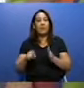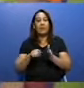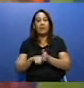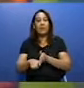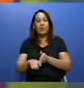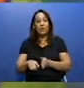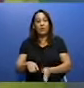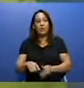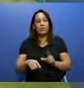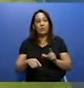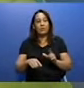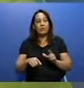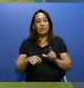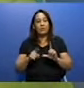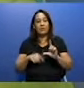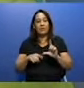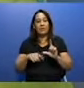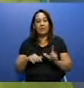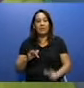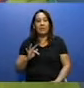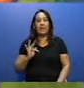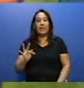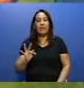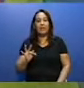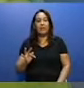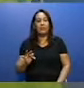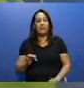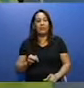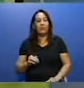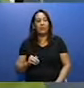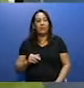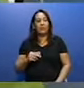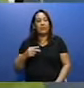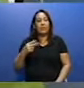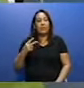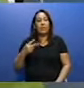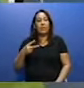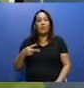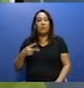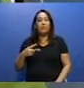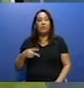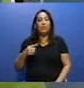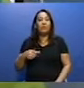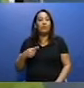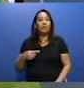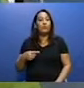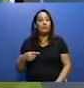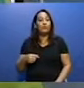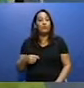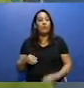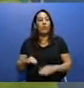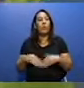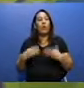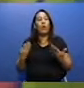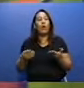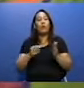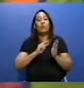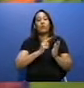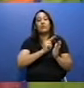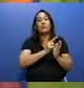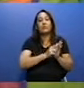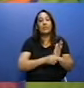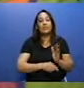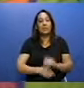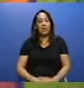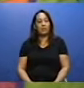muito fácil, gente. Se o vigésimo, o número 20, é esse elemento aqui, qual